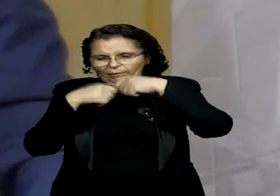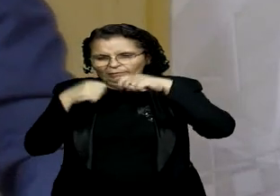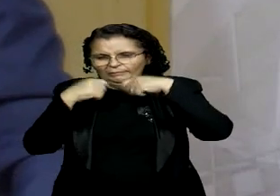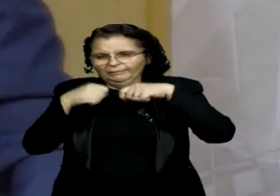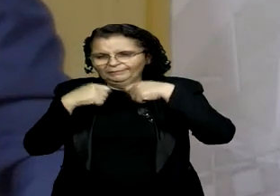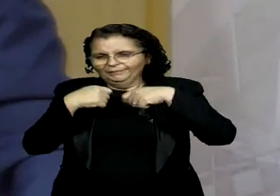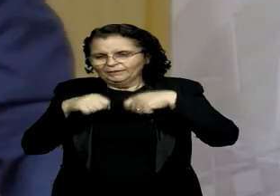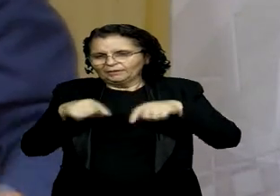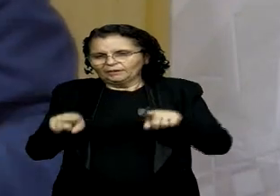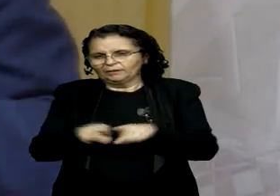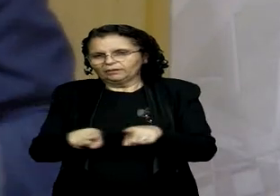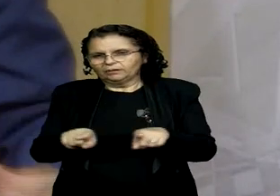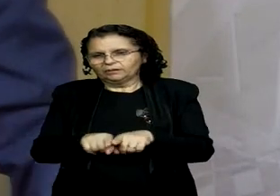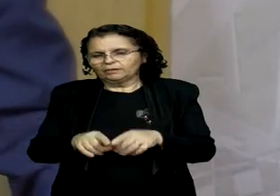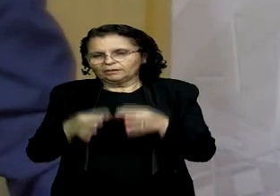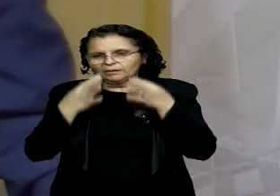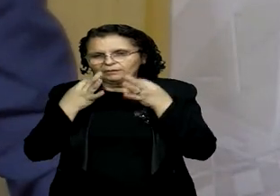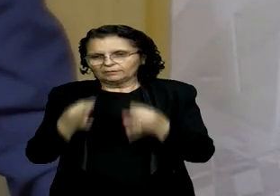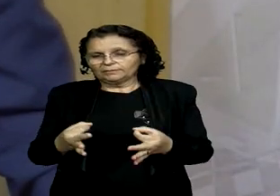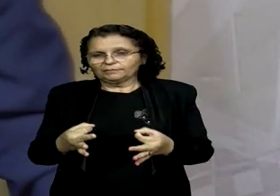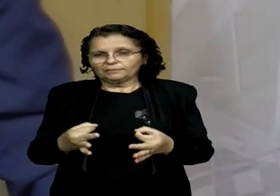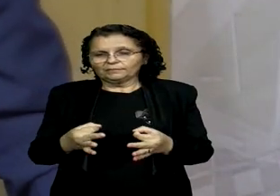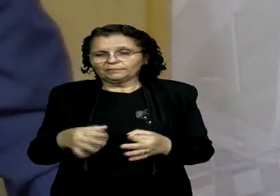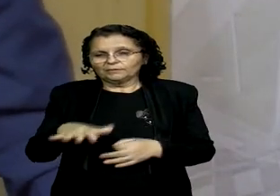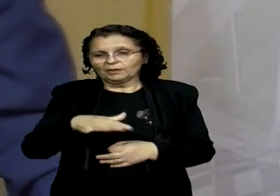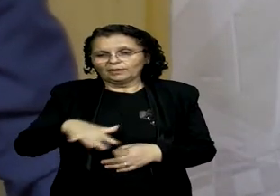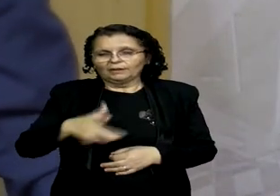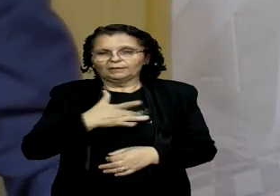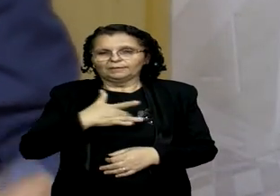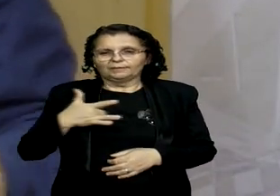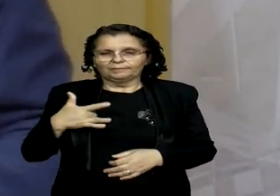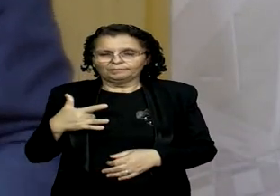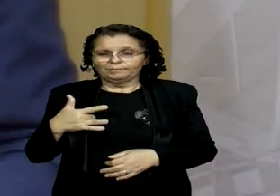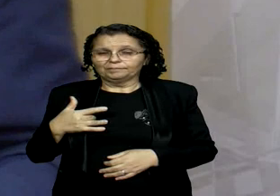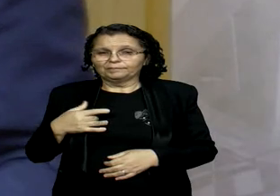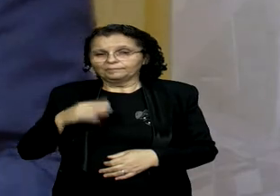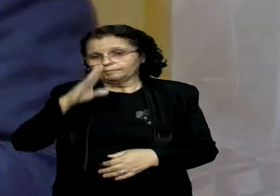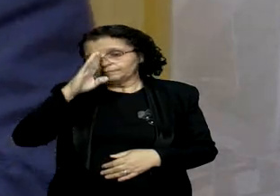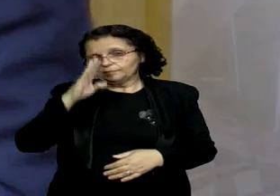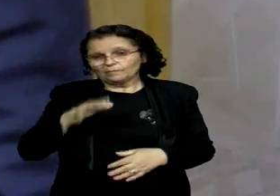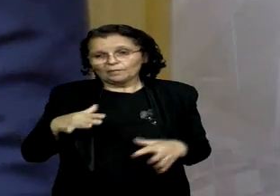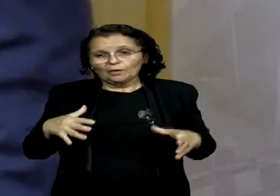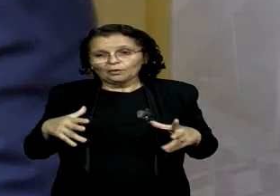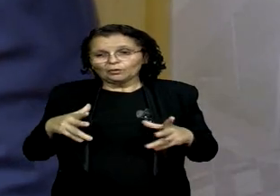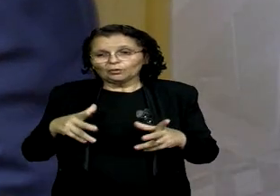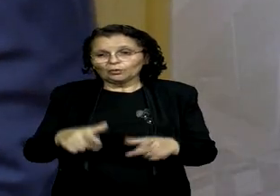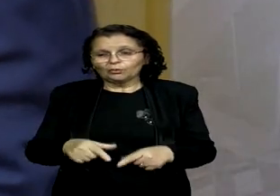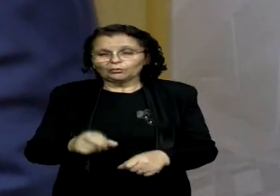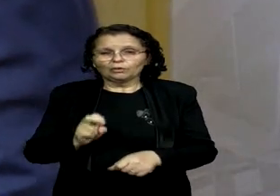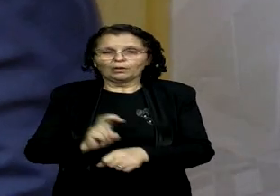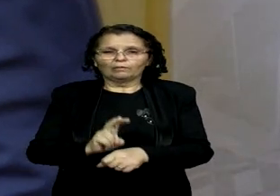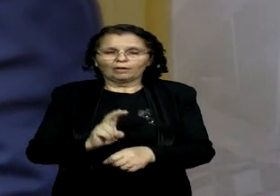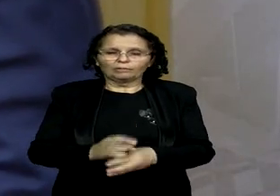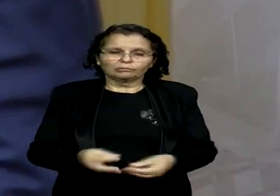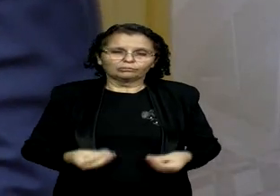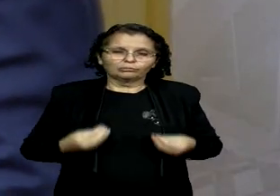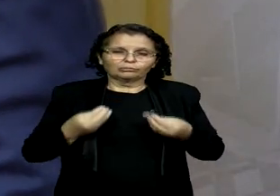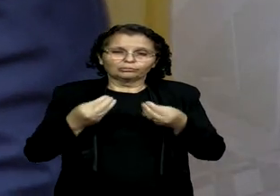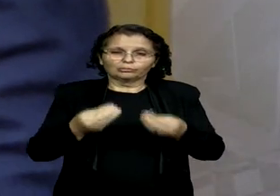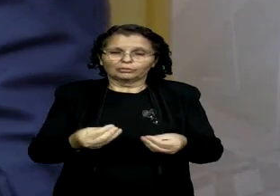ter uma atenção maior na área da saúde, principalmente todas as vagas